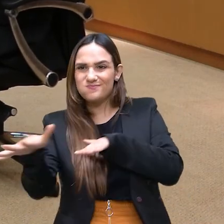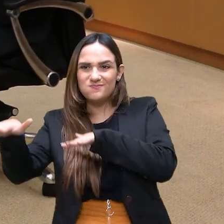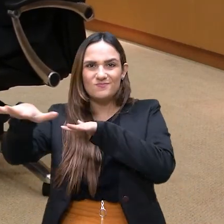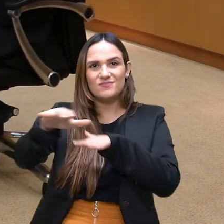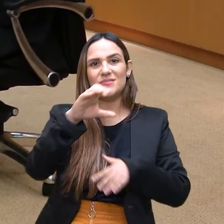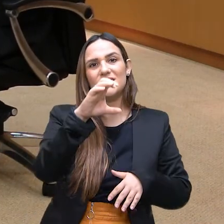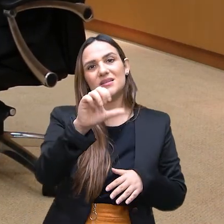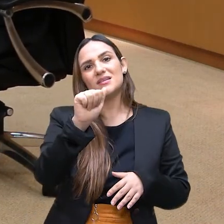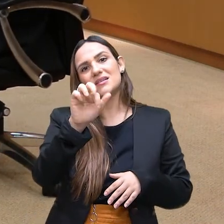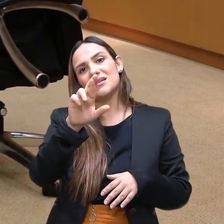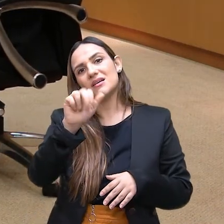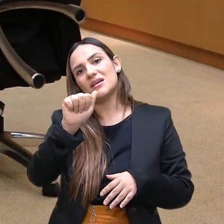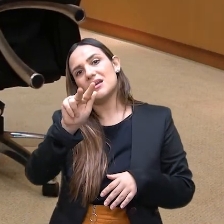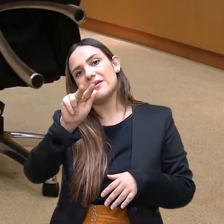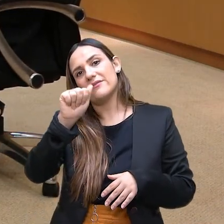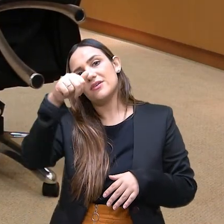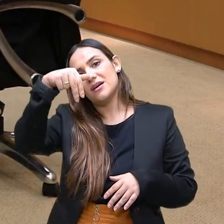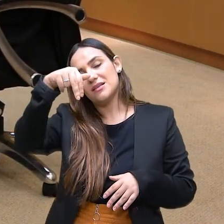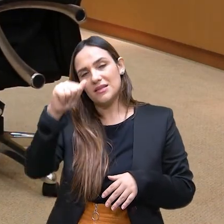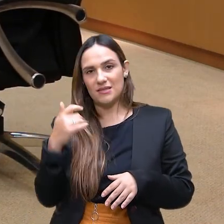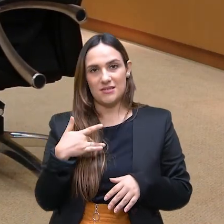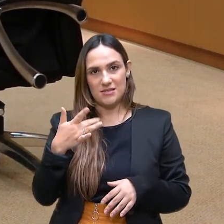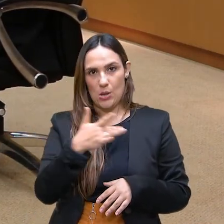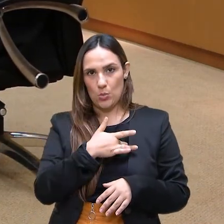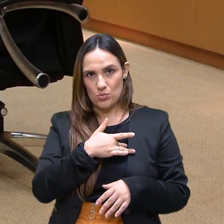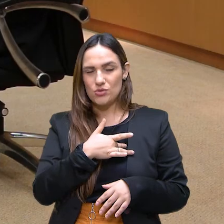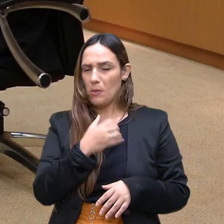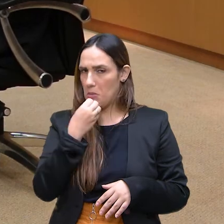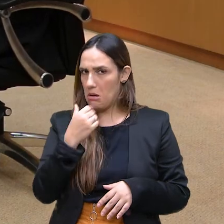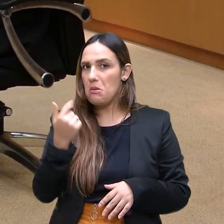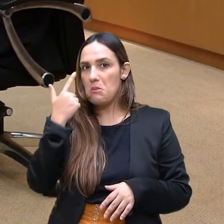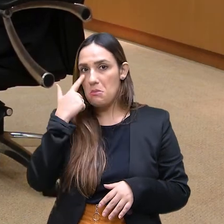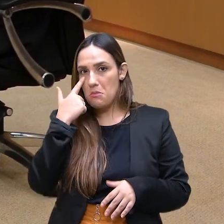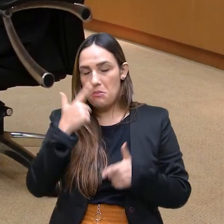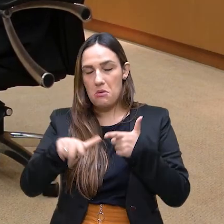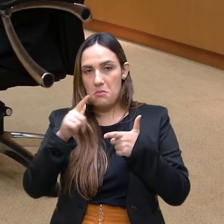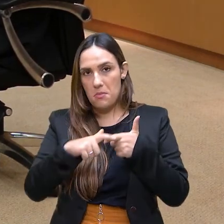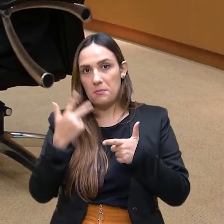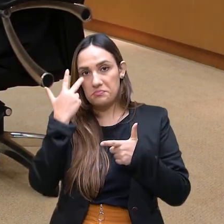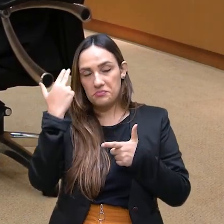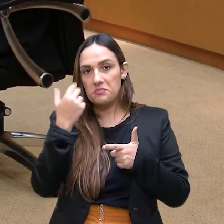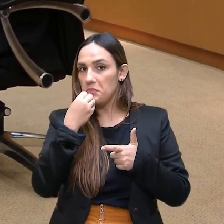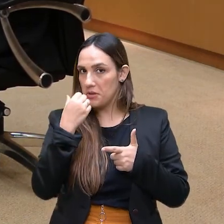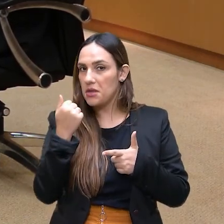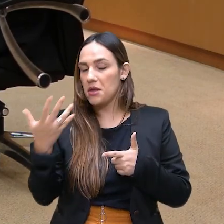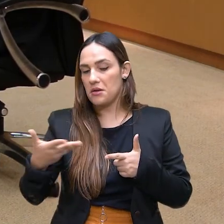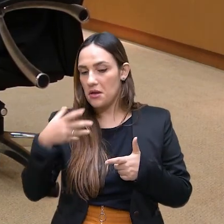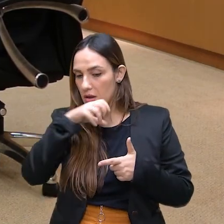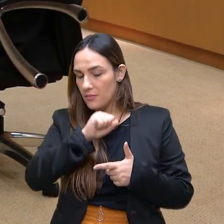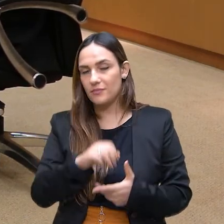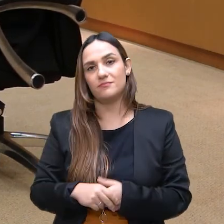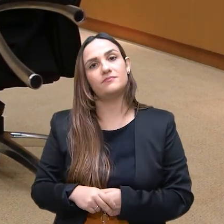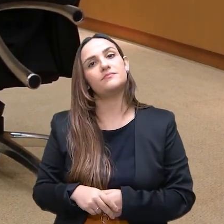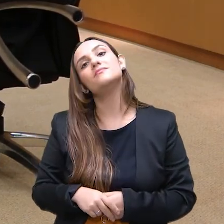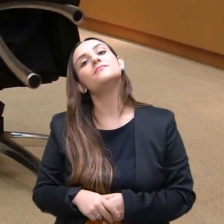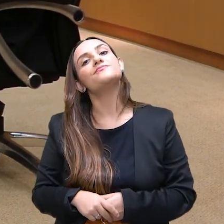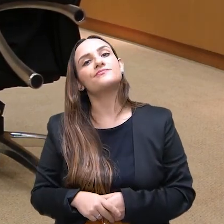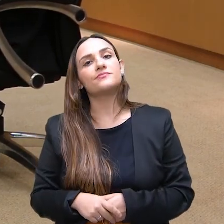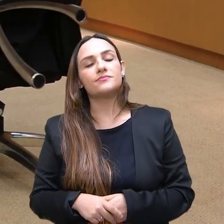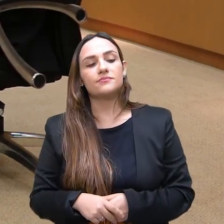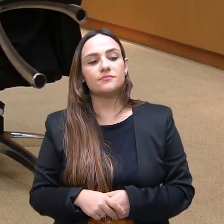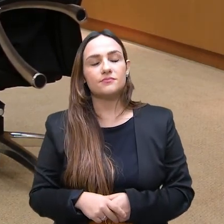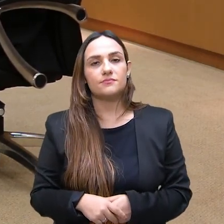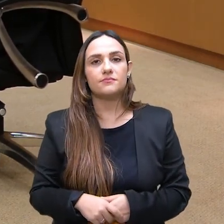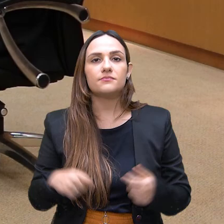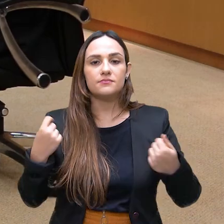operar problemas dos olhos, né? Então, eu acho que há que ter um pensamento